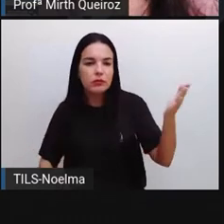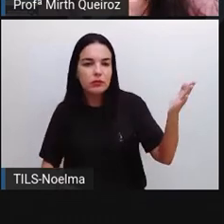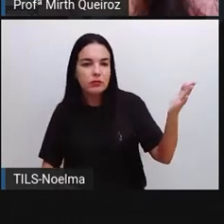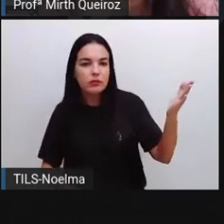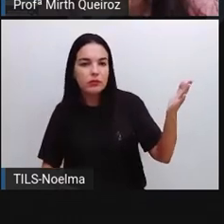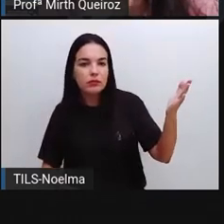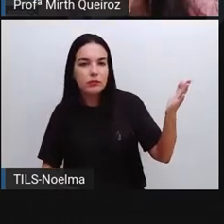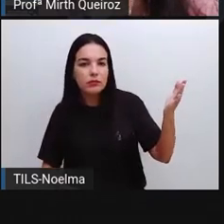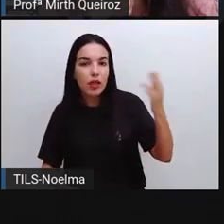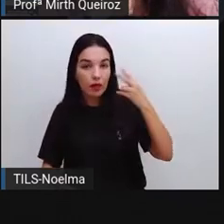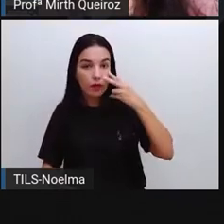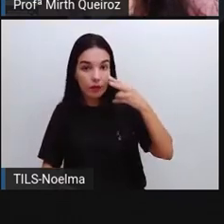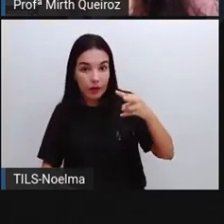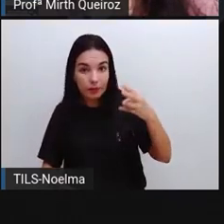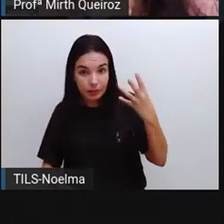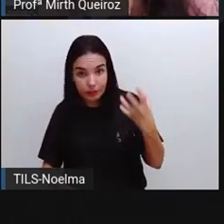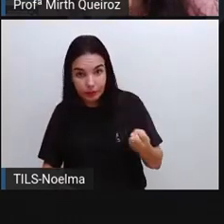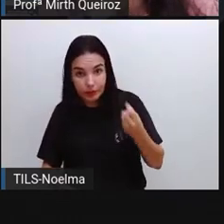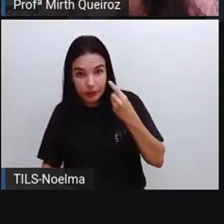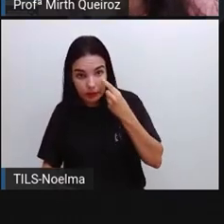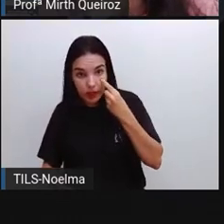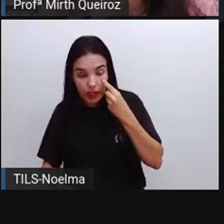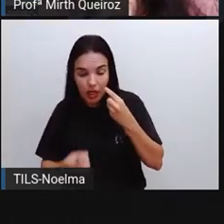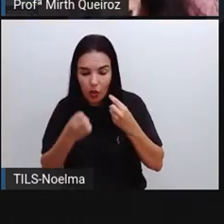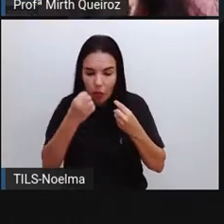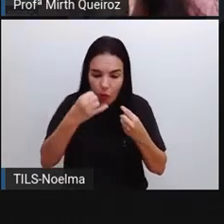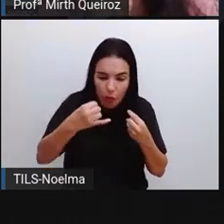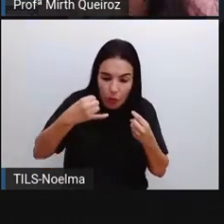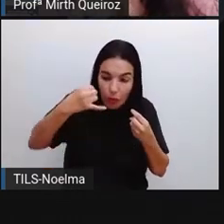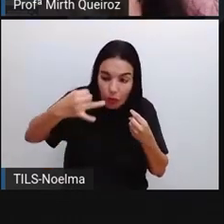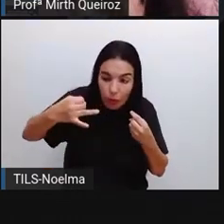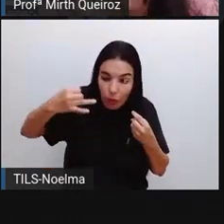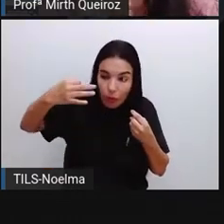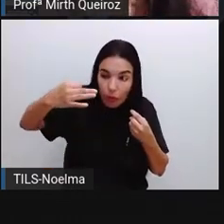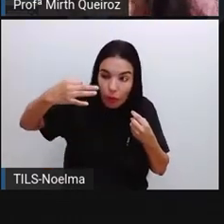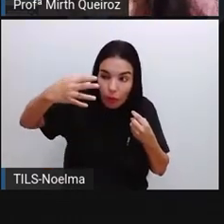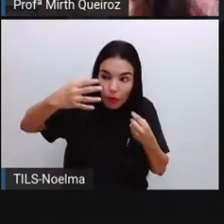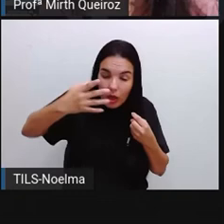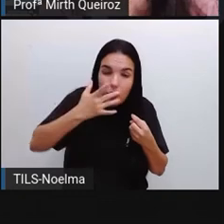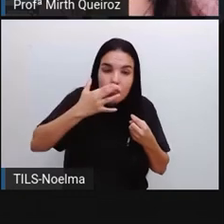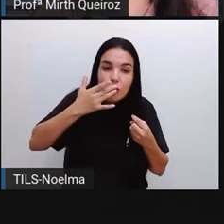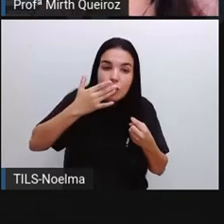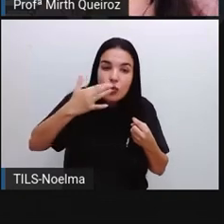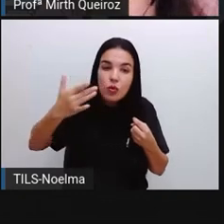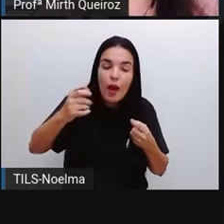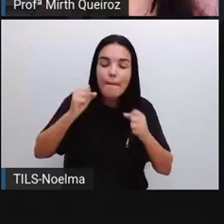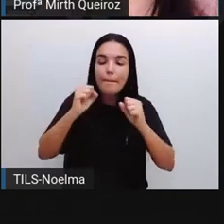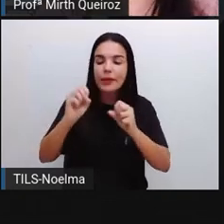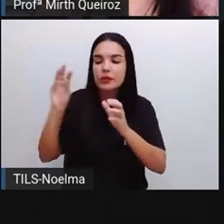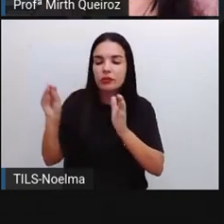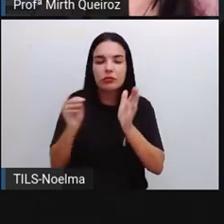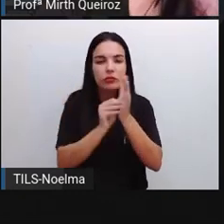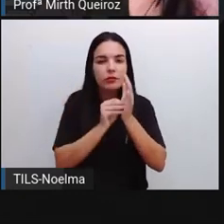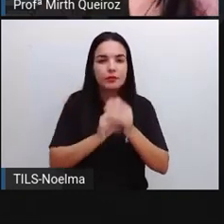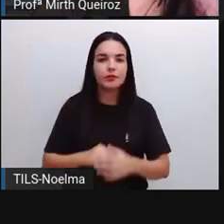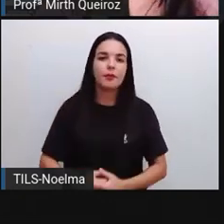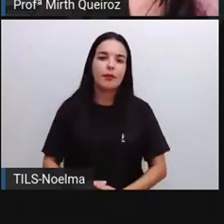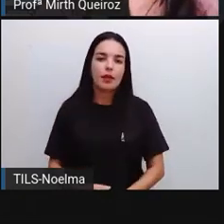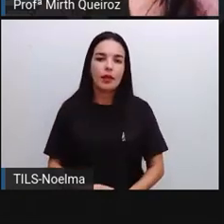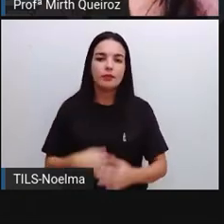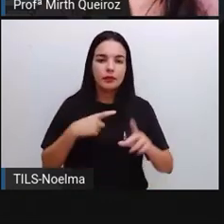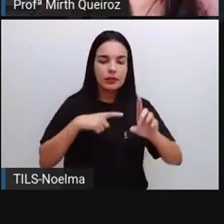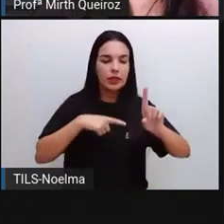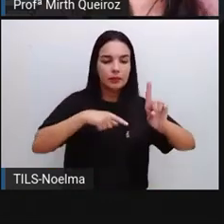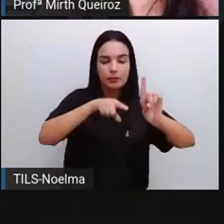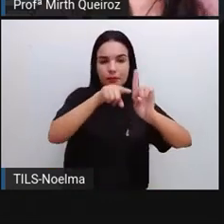tem que realizar a contagem Aí dessas bolinhas coloridas para que a gente consiga escrever que número é esse aí